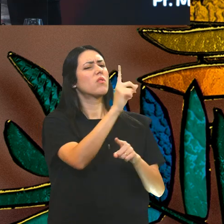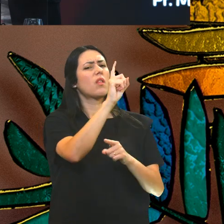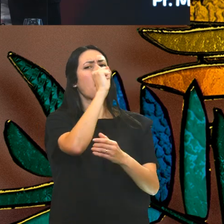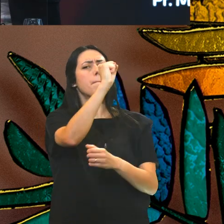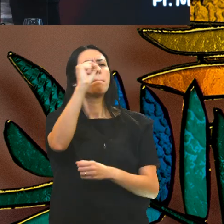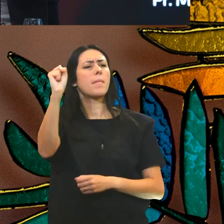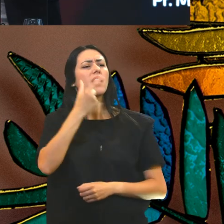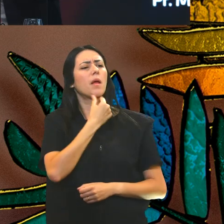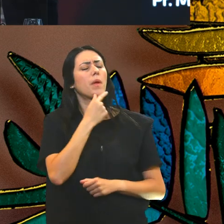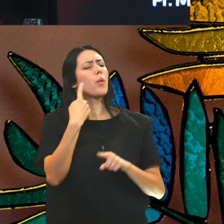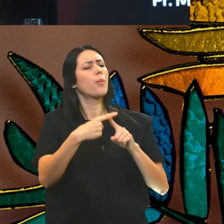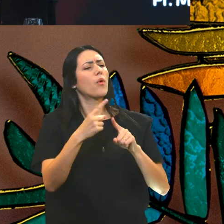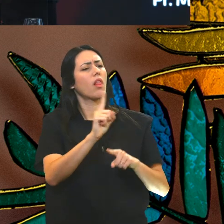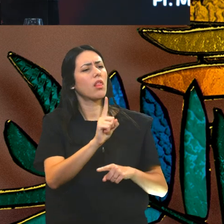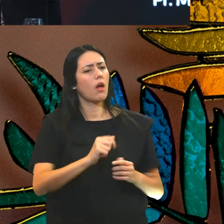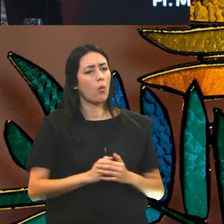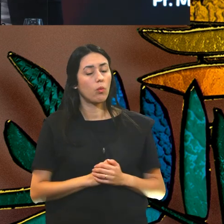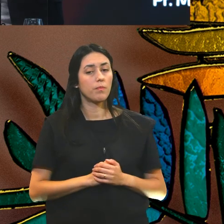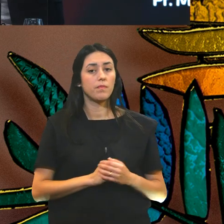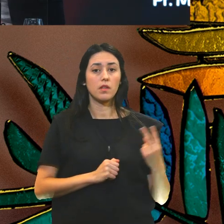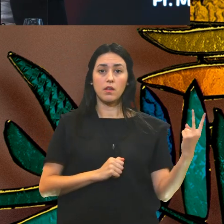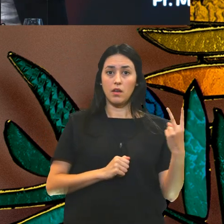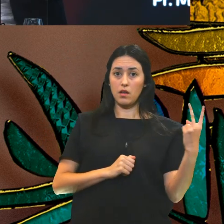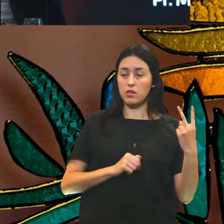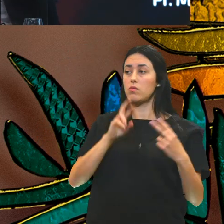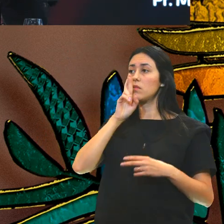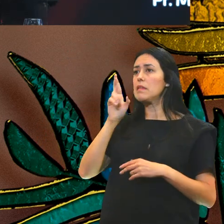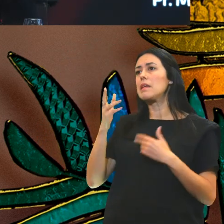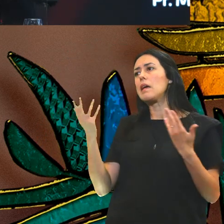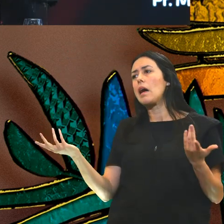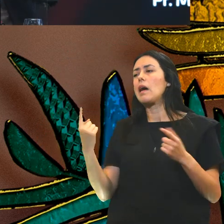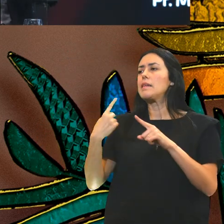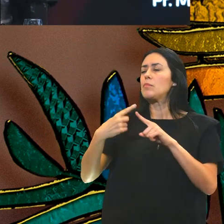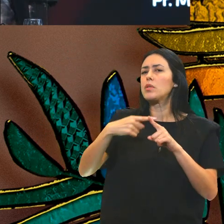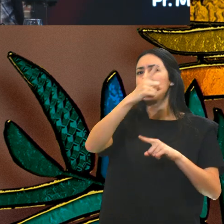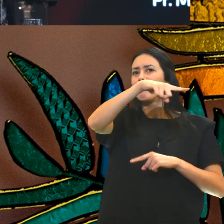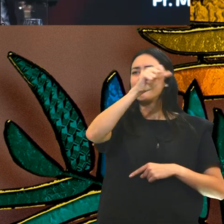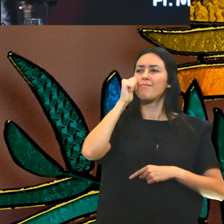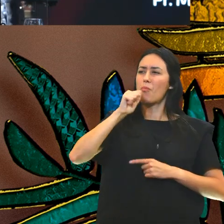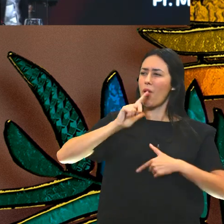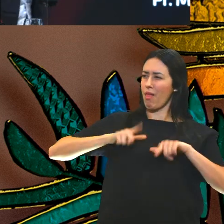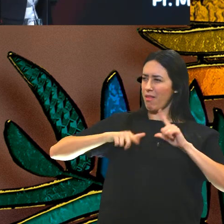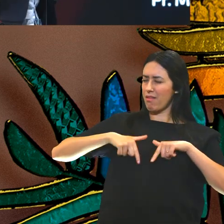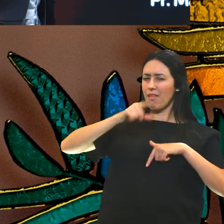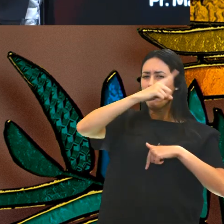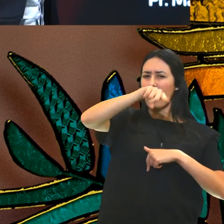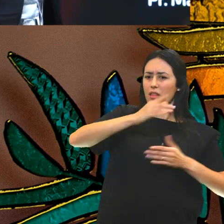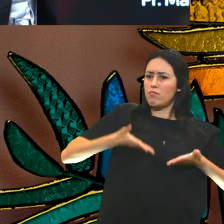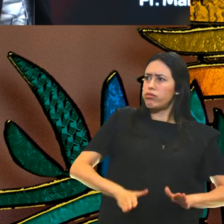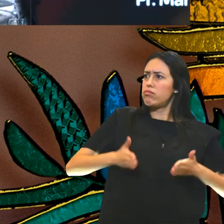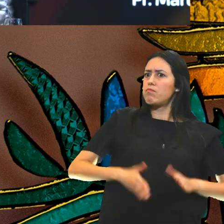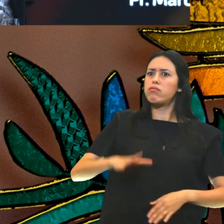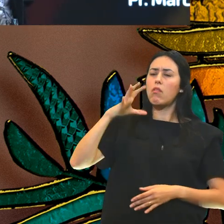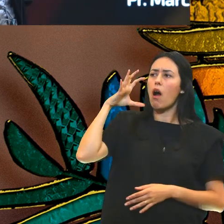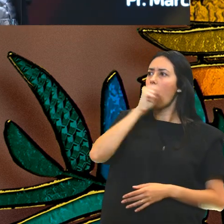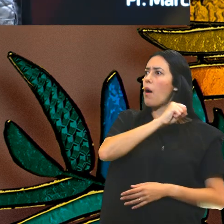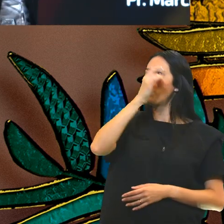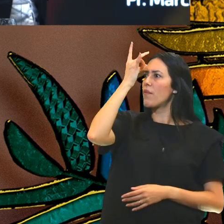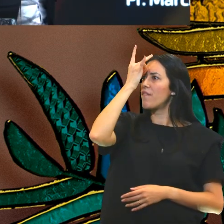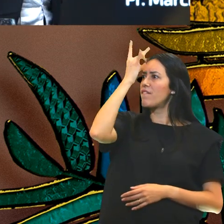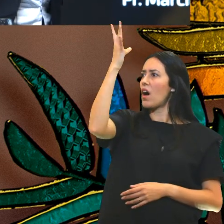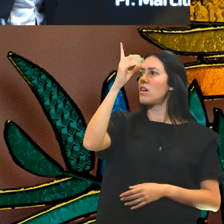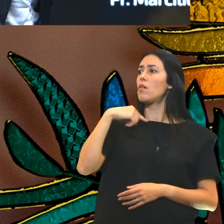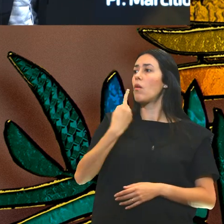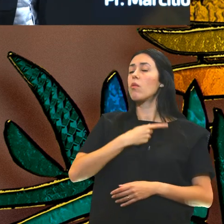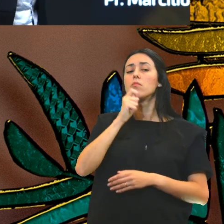E elas responderam: é que as mulheres israelitas, elas não são como as egípcias. Elas dão à luz com facilidade e as crianças nascem